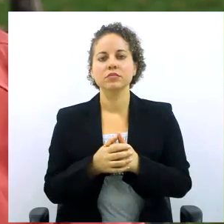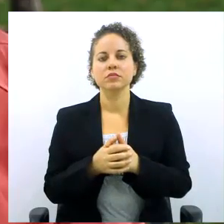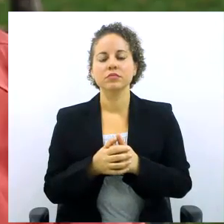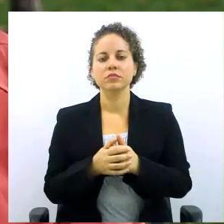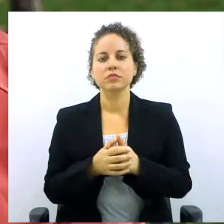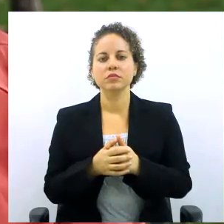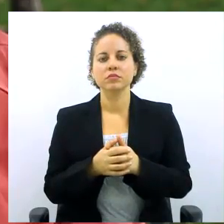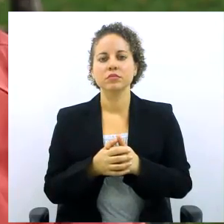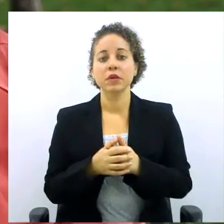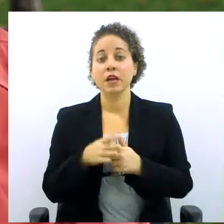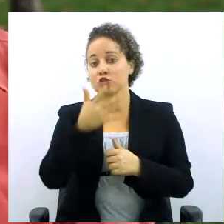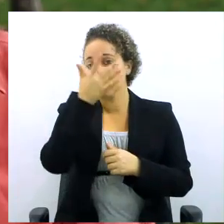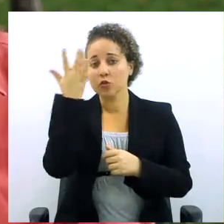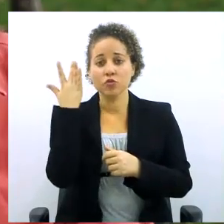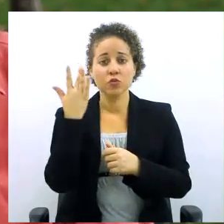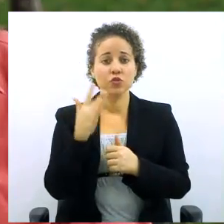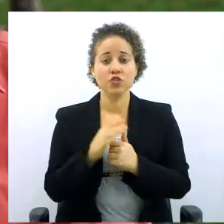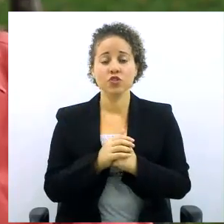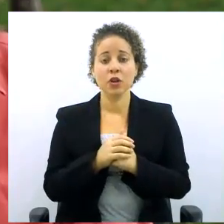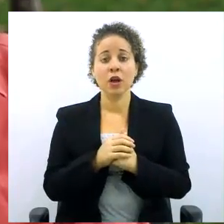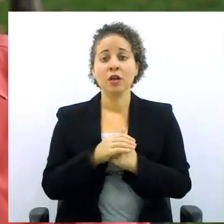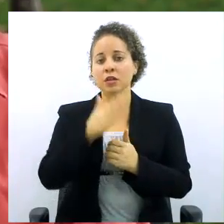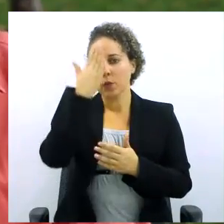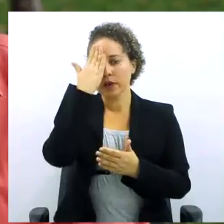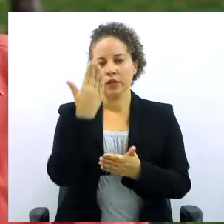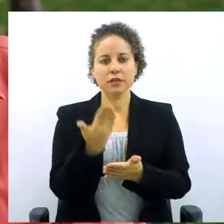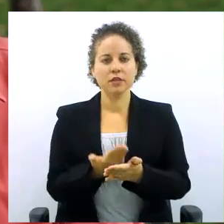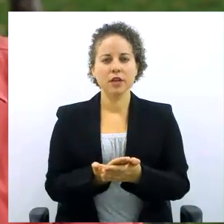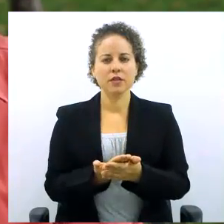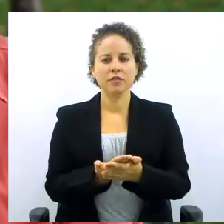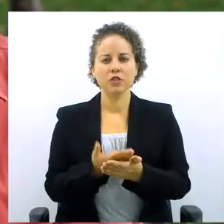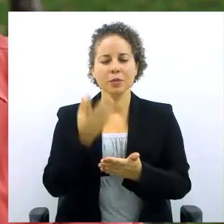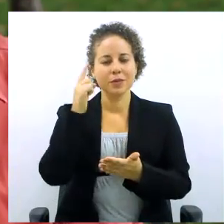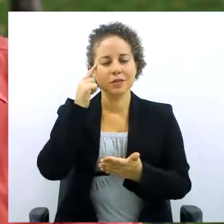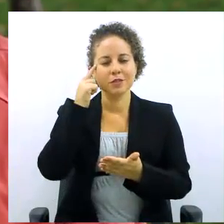jamais acreditavam, sonhavam e lutavam, porque não existe